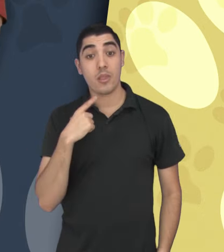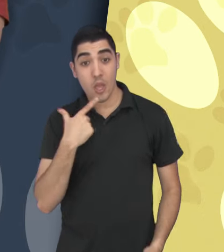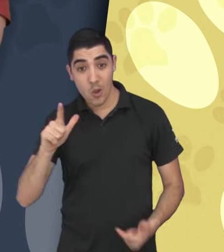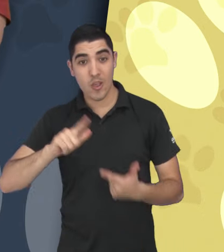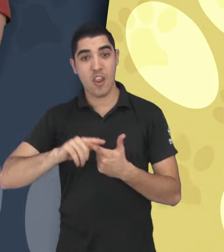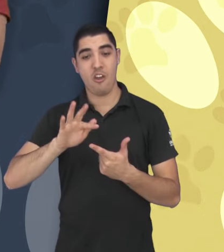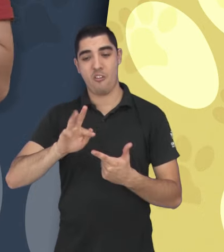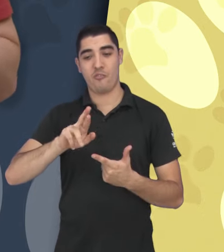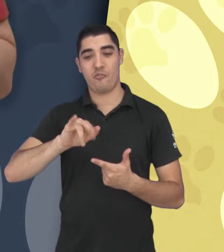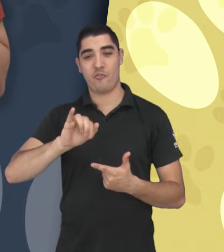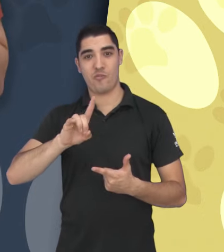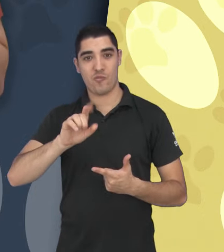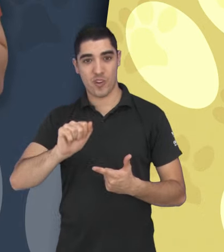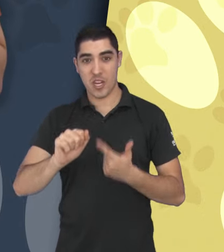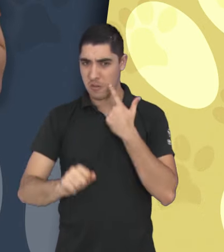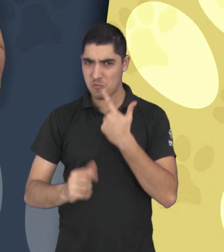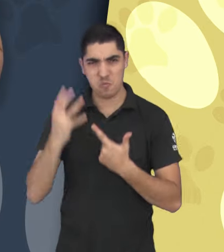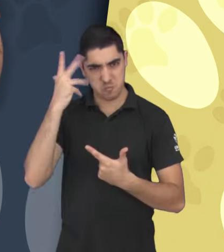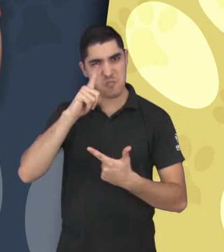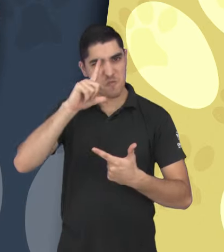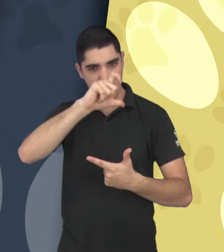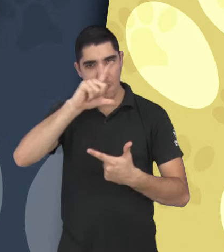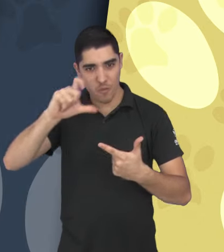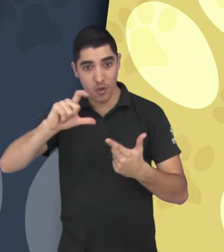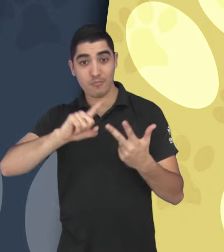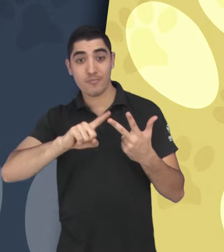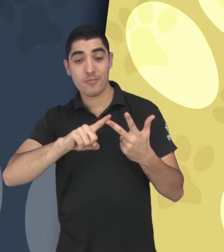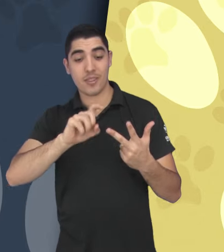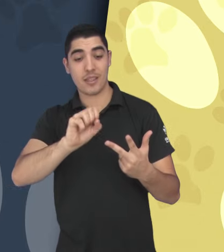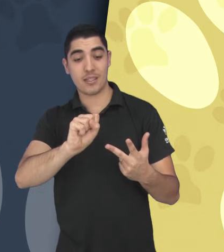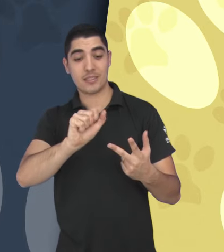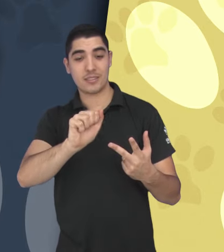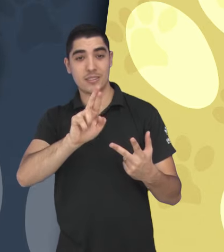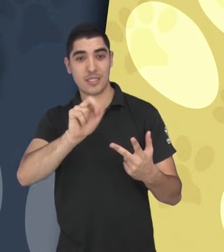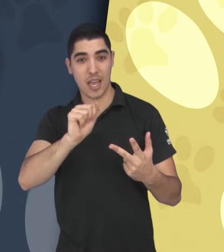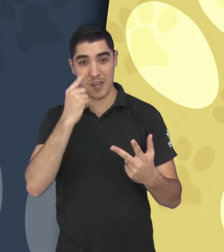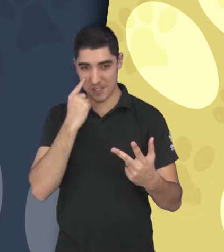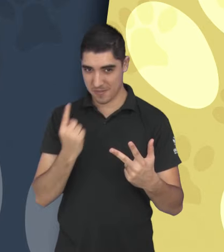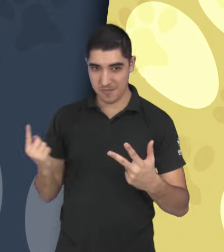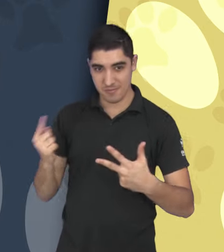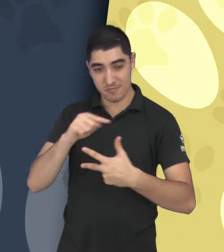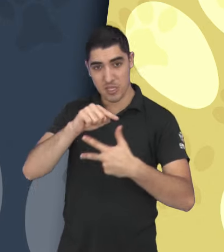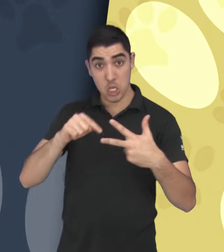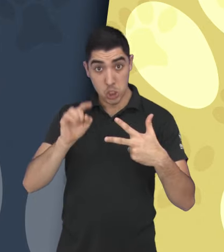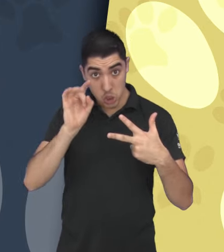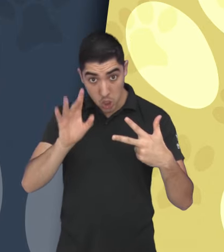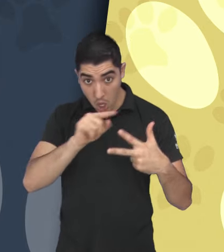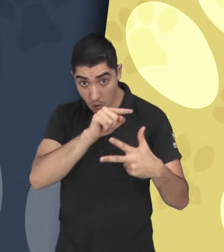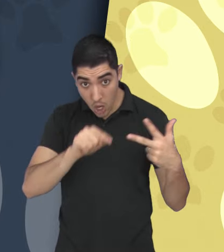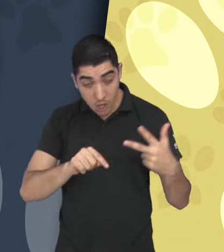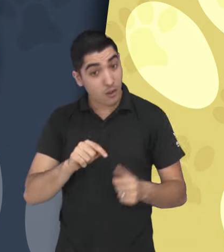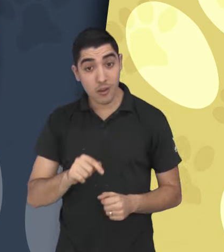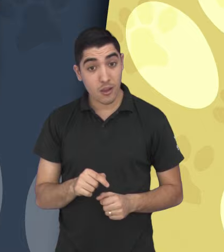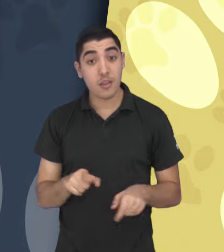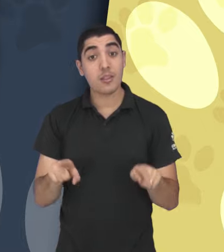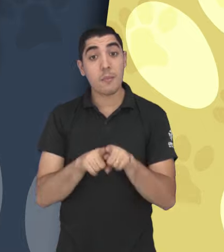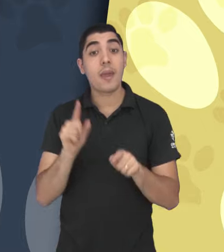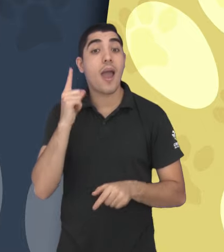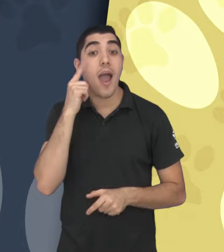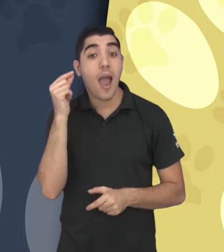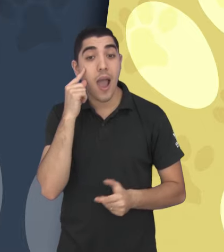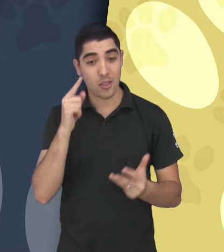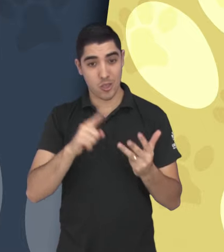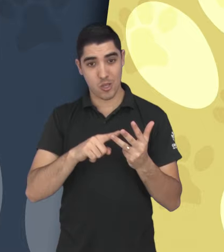a Frida, aqui, ó, nesta foto linda. E a Sara, toda peludinha. Só que não para por aí não, viu? Tem também